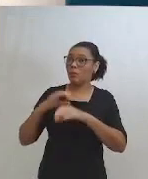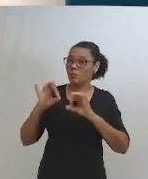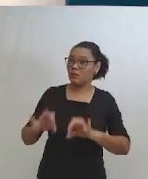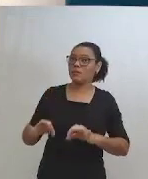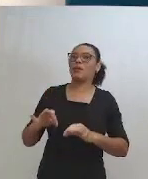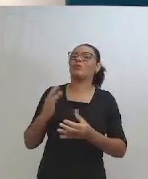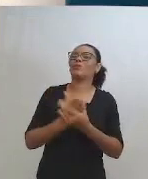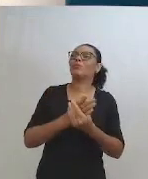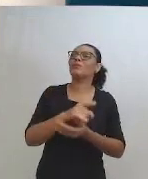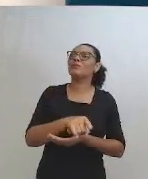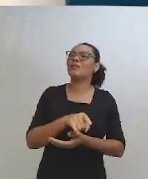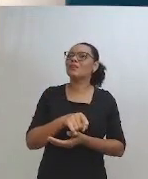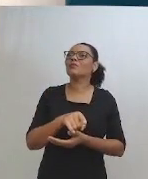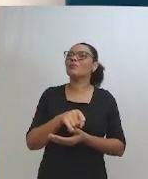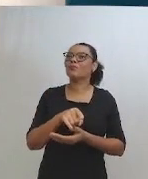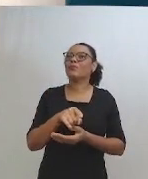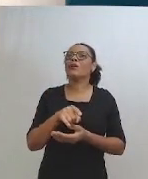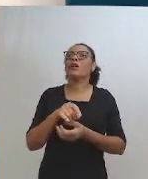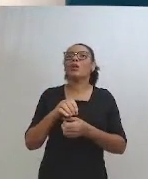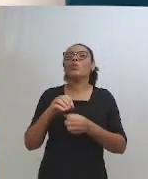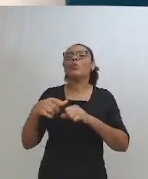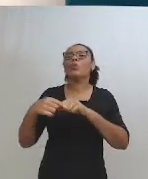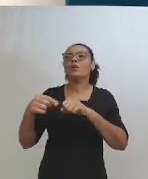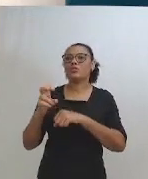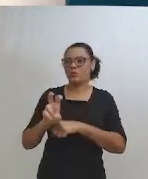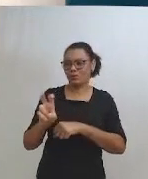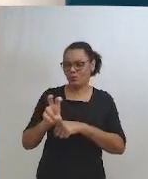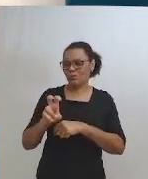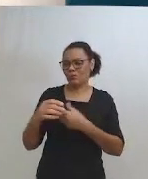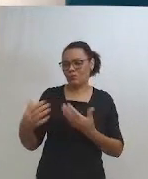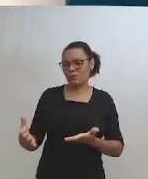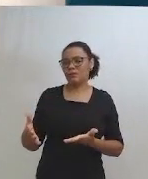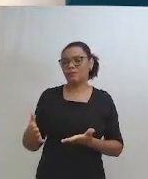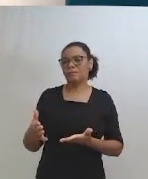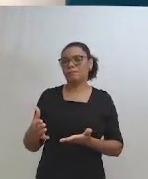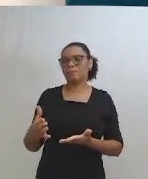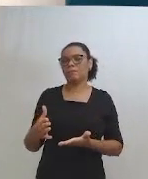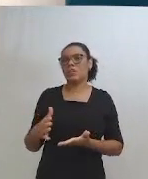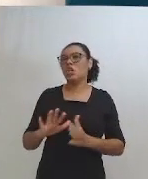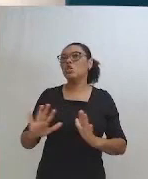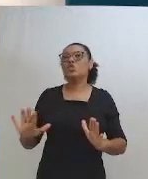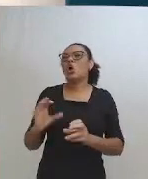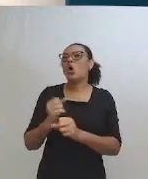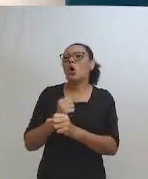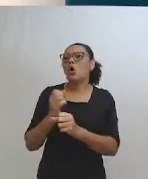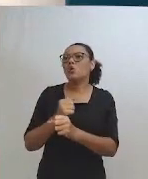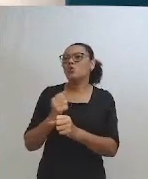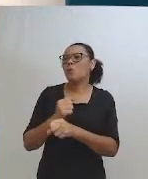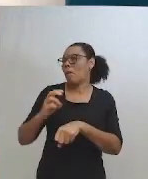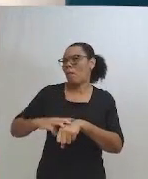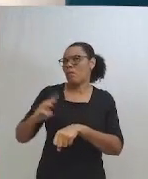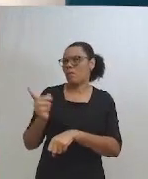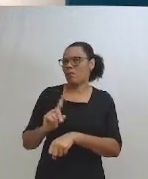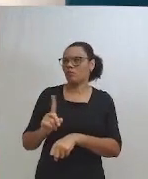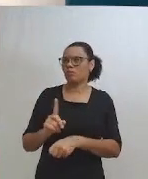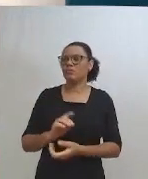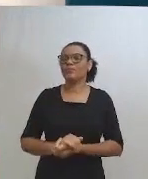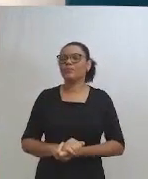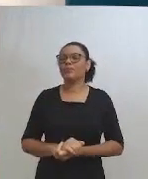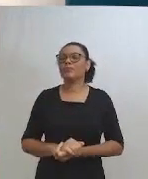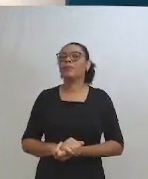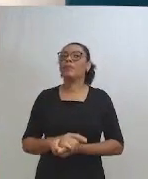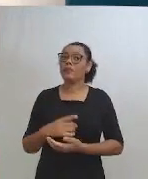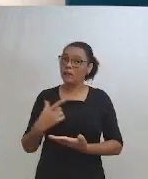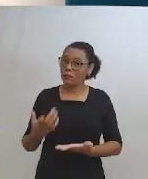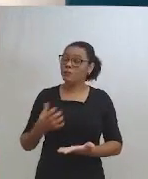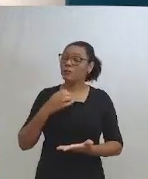da Constituição Federal. Tal verificação, contudo, não se realiza de forma puramente matemática. Impõe, ao contrário, um juízo de razoabilidade, no qual devem